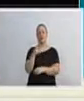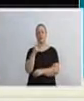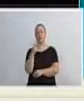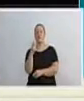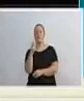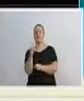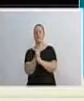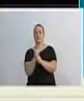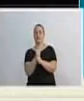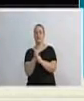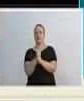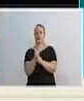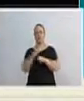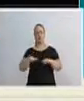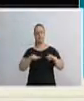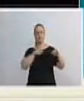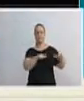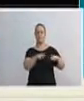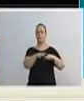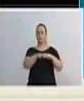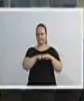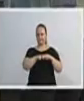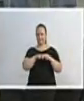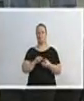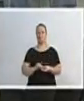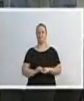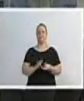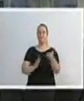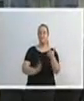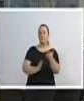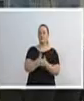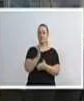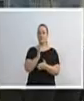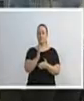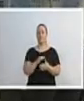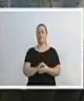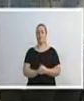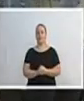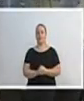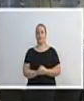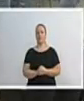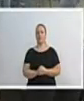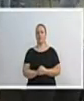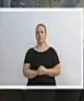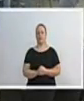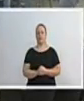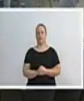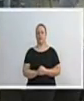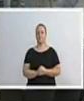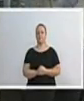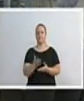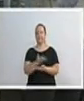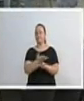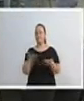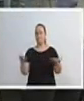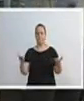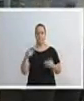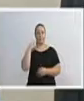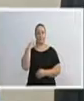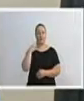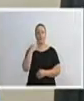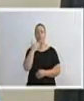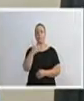Vereador Ivan, seu voto. Encerrada a votação. Aprovada a diretoria legislativa para providências. Senhores vereadores, eu solicito a